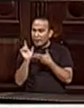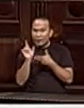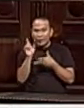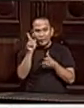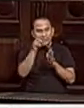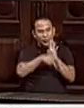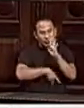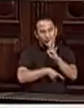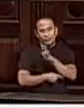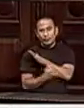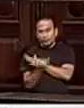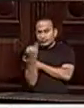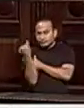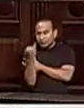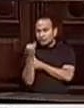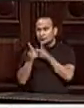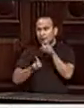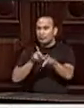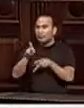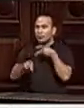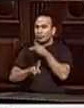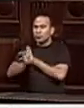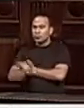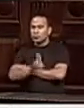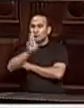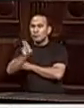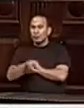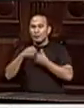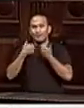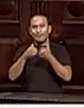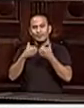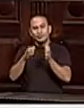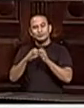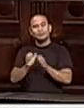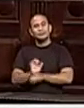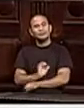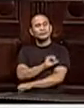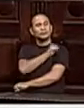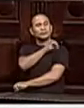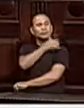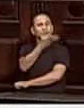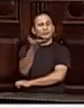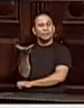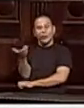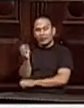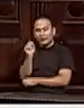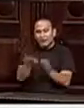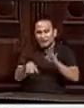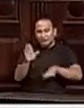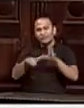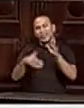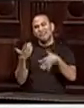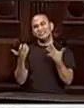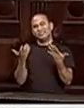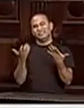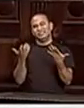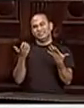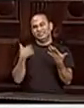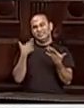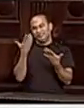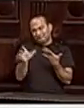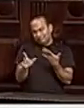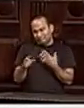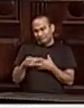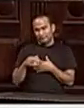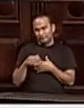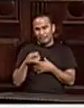da população, do usuário dos serviços de transporte no estado do Rio de Janeiro, e que às vezes nem sequer publicados